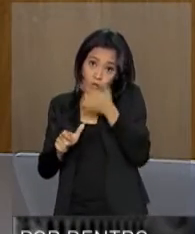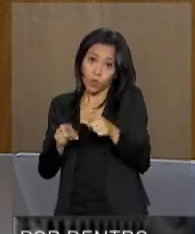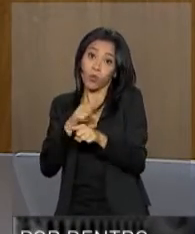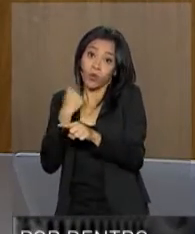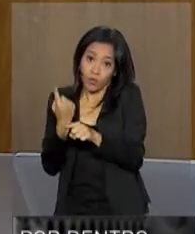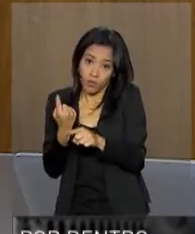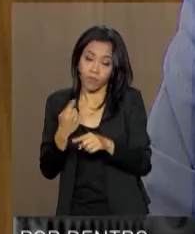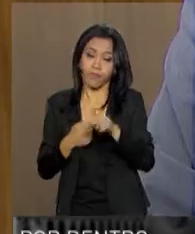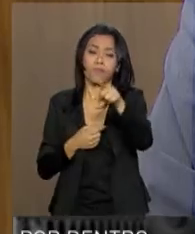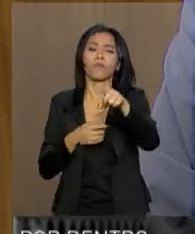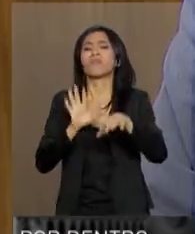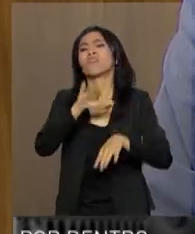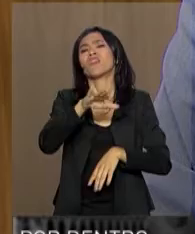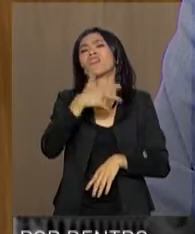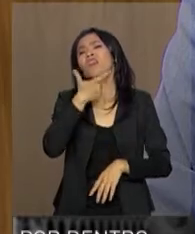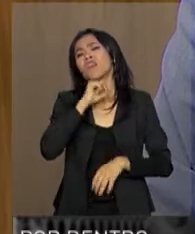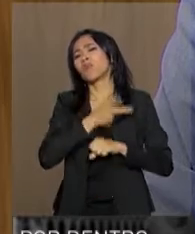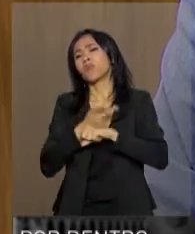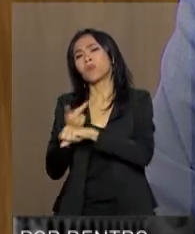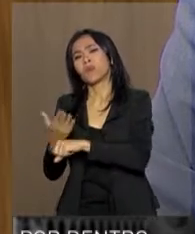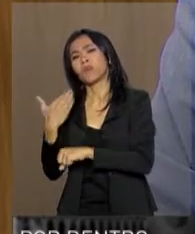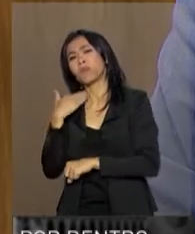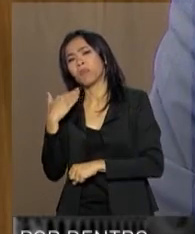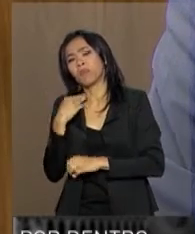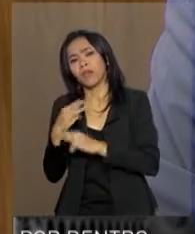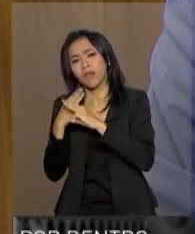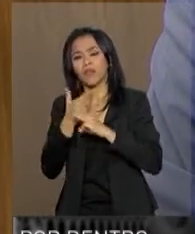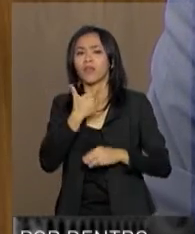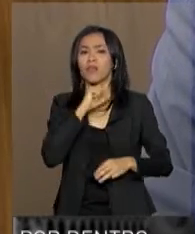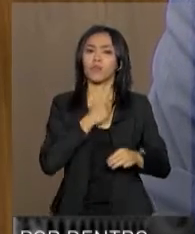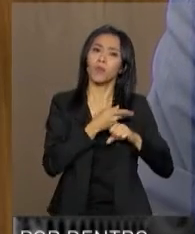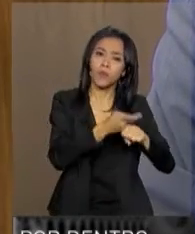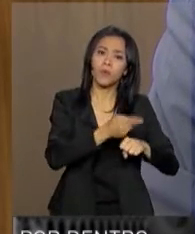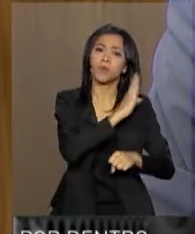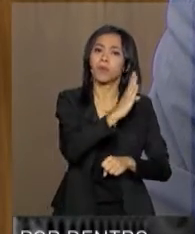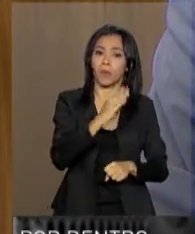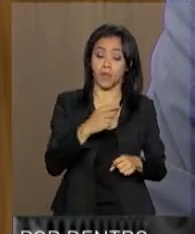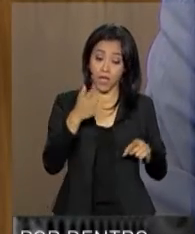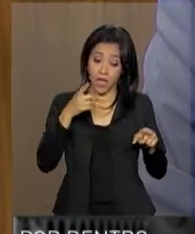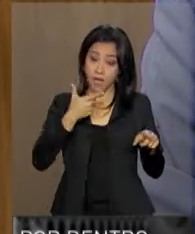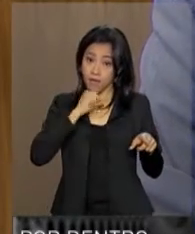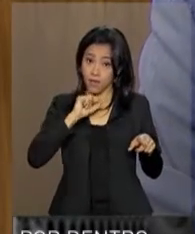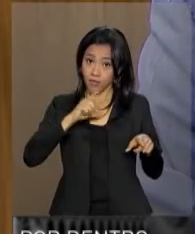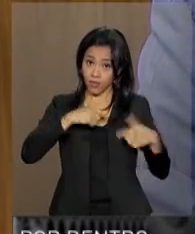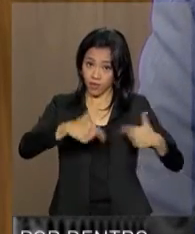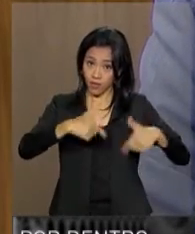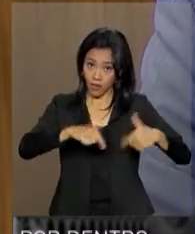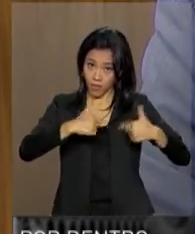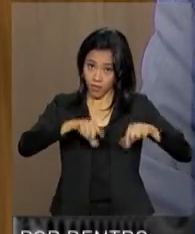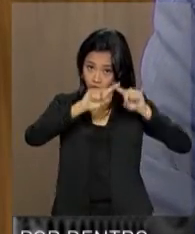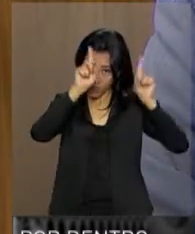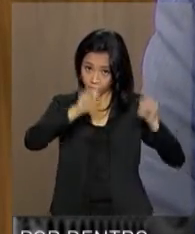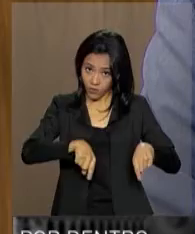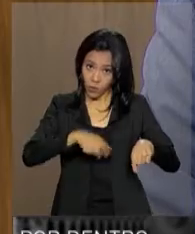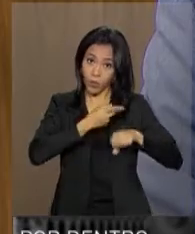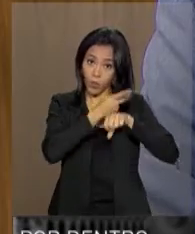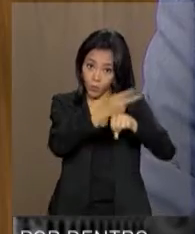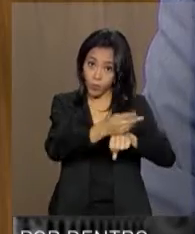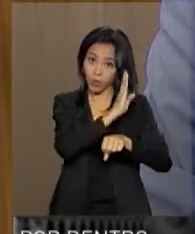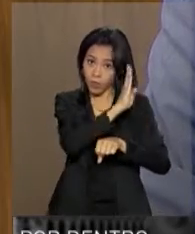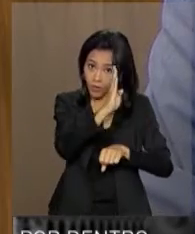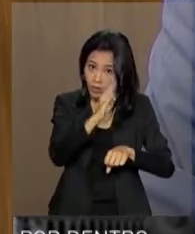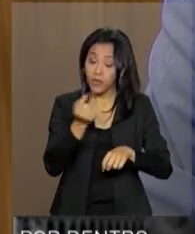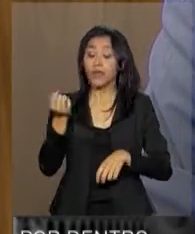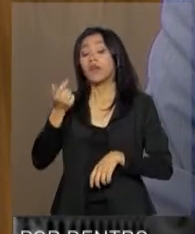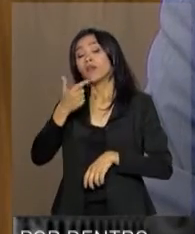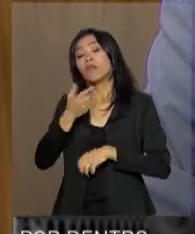ministro quem procura o banco do brasil é quem era servidor público até 1988 quem procura a caixa quem trabalhava